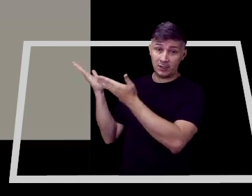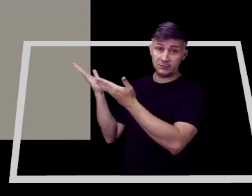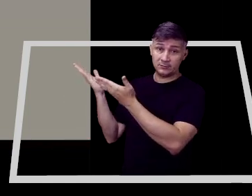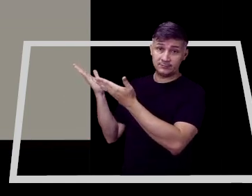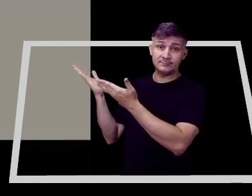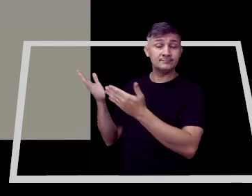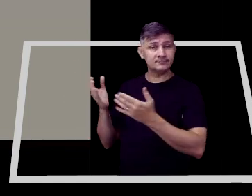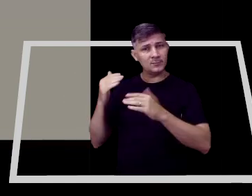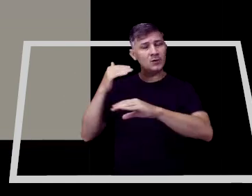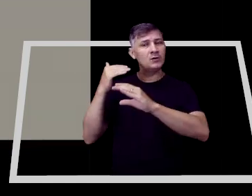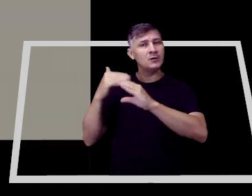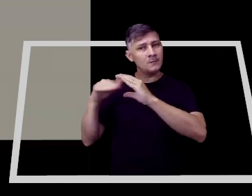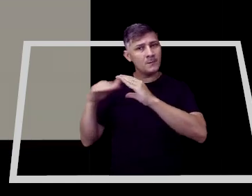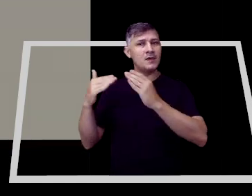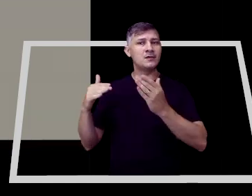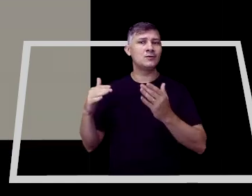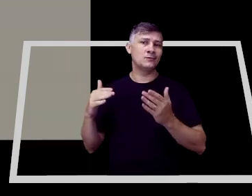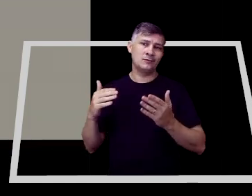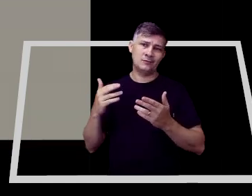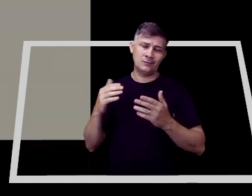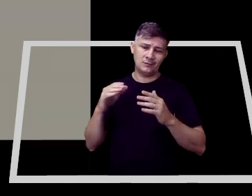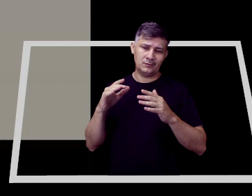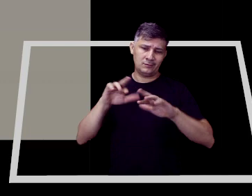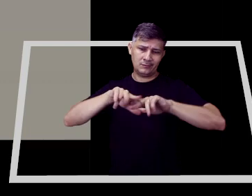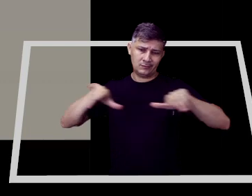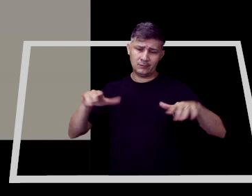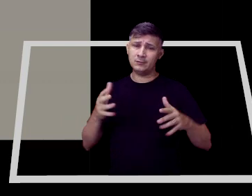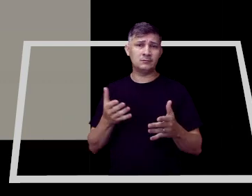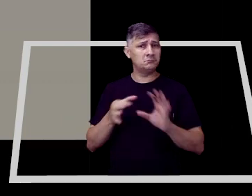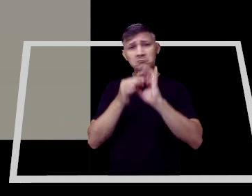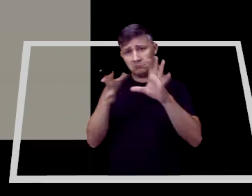os nossos endereços, acho que seguimos acho que a disposição.